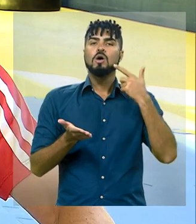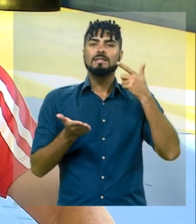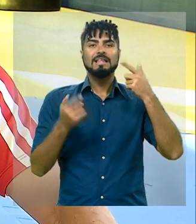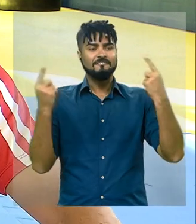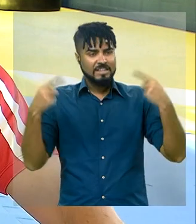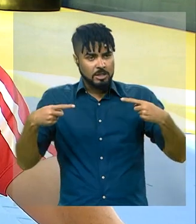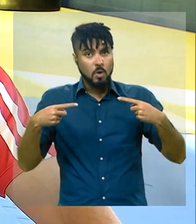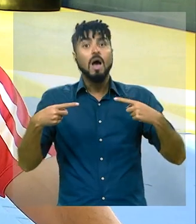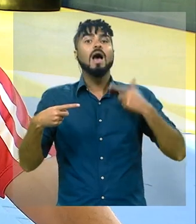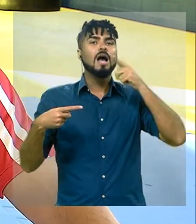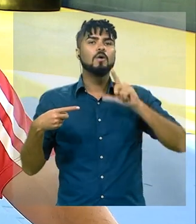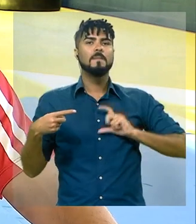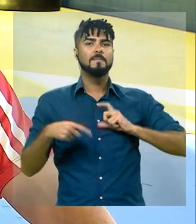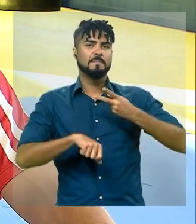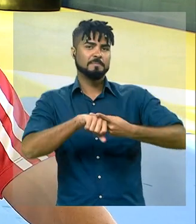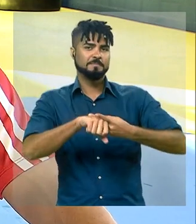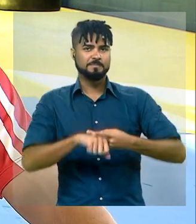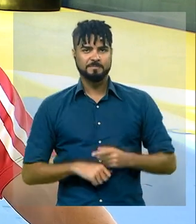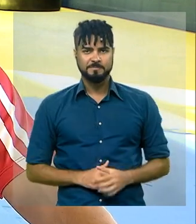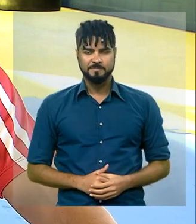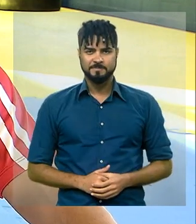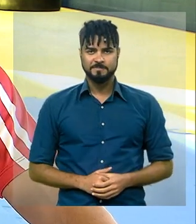com a medalha de prata.